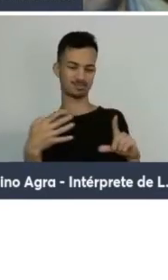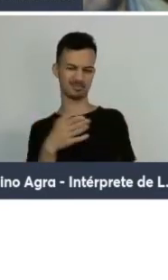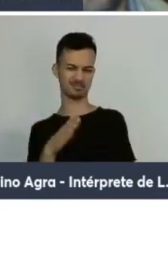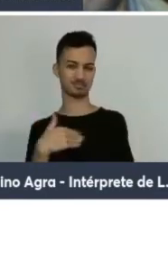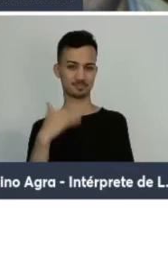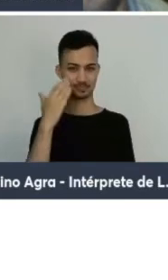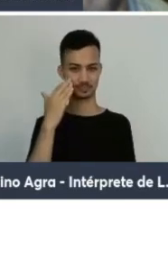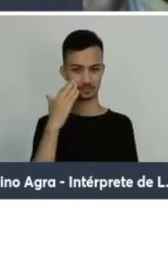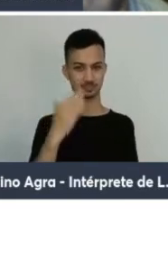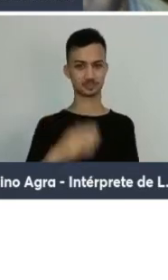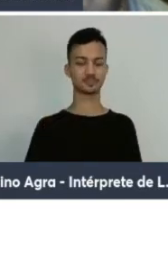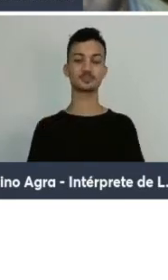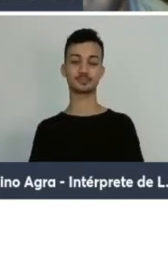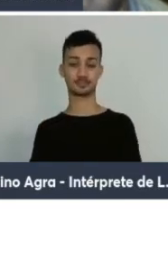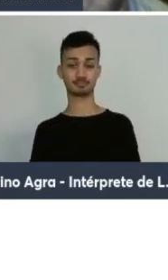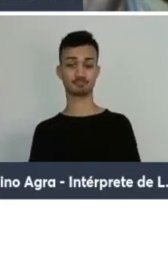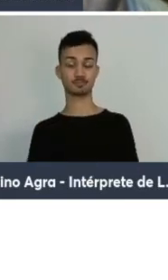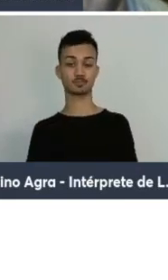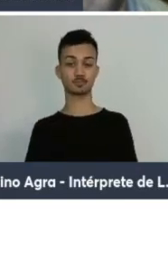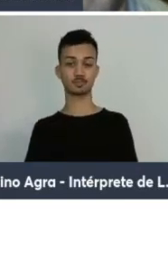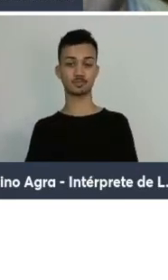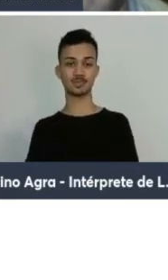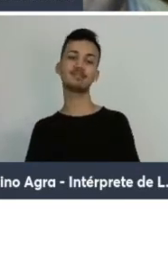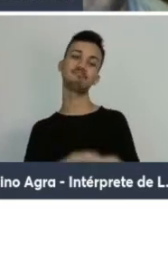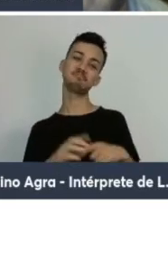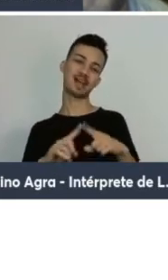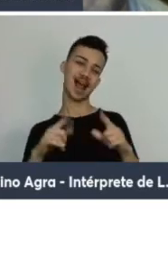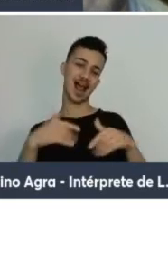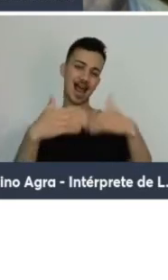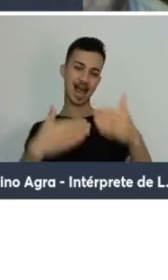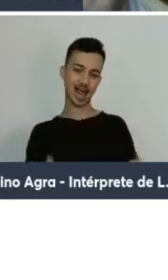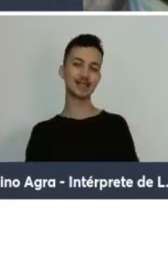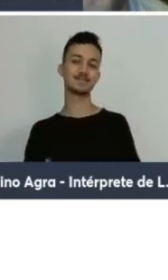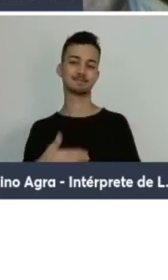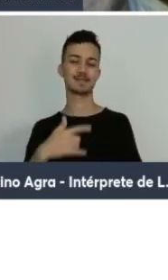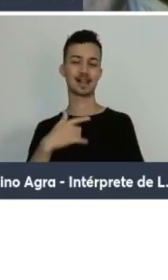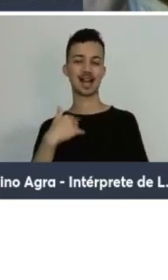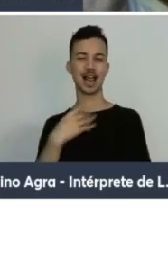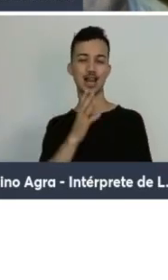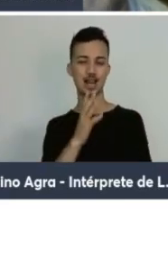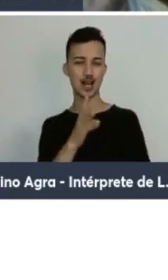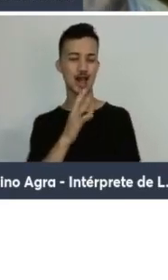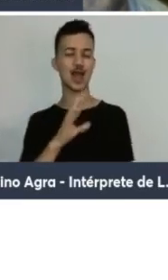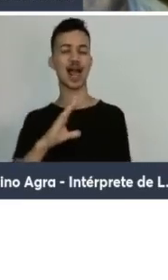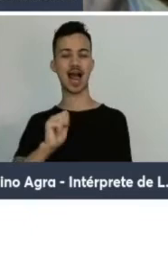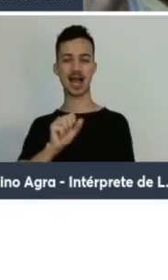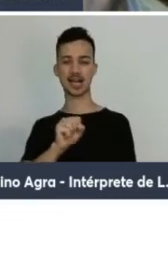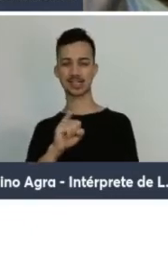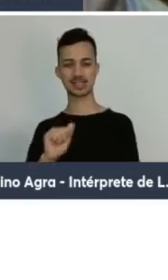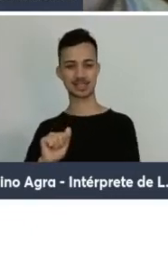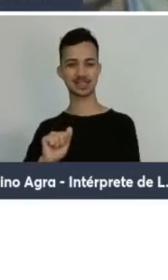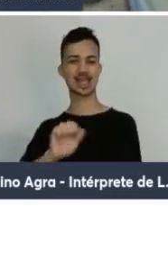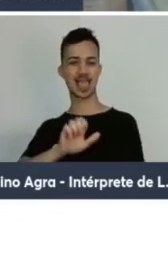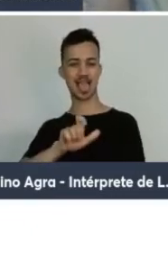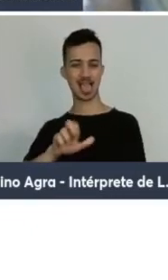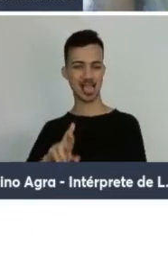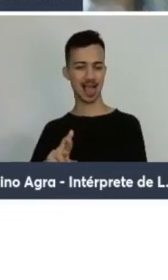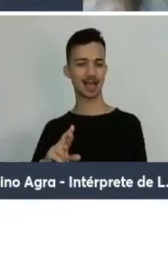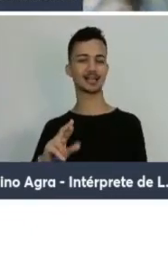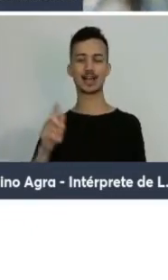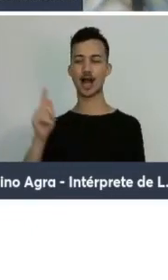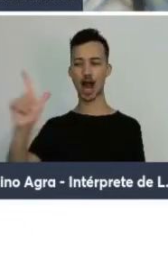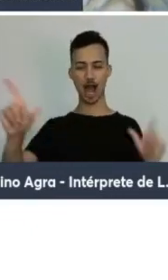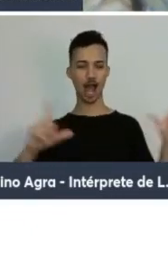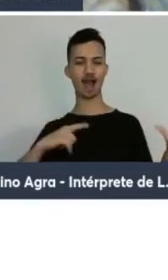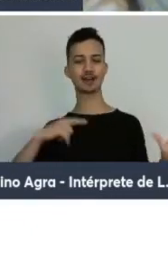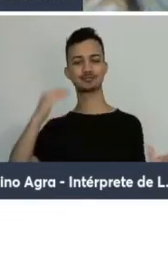começava, que depois vai desembocar ali. Mais conhecidas da Cássia Eller e tal, mais pra frente. Isso. Ali